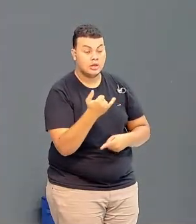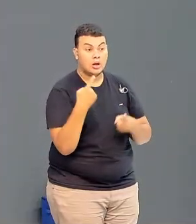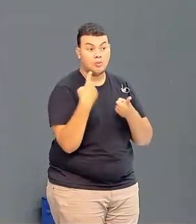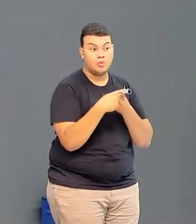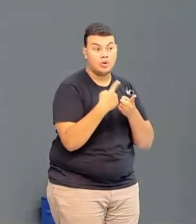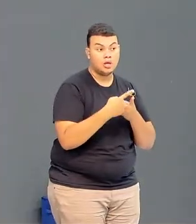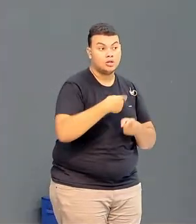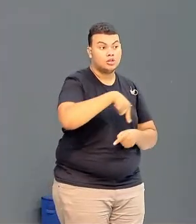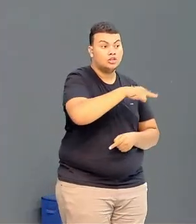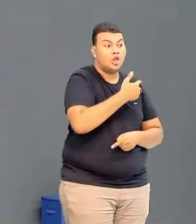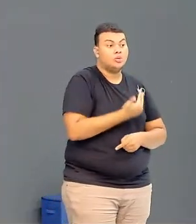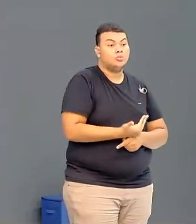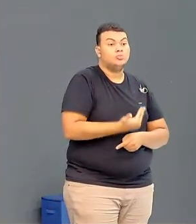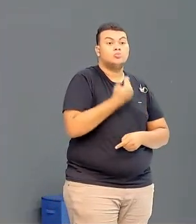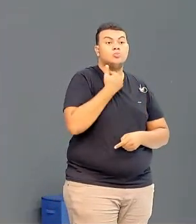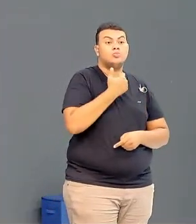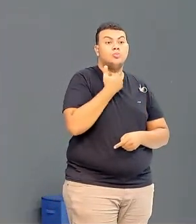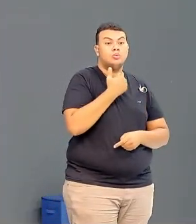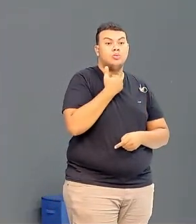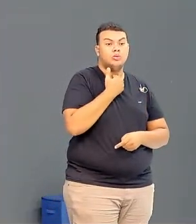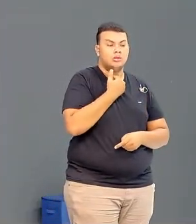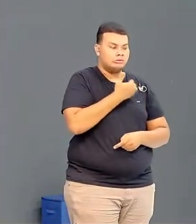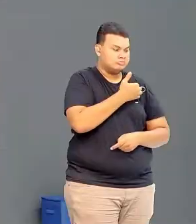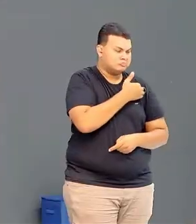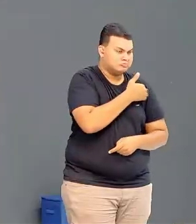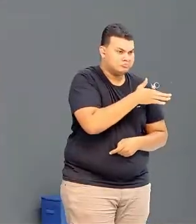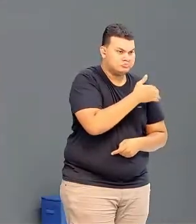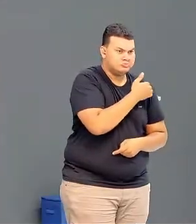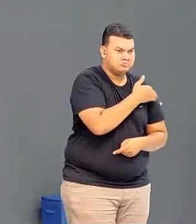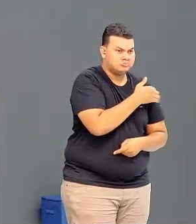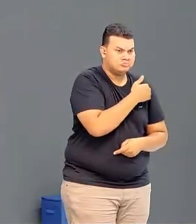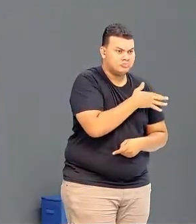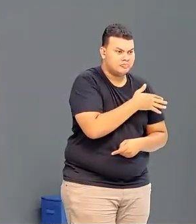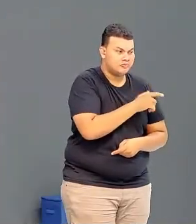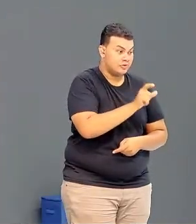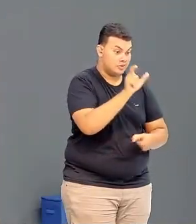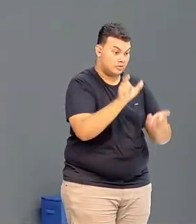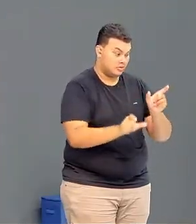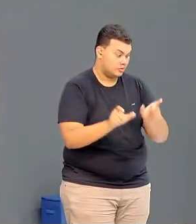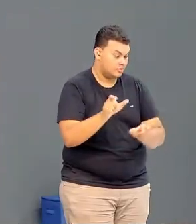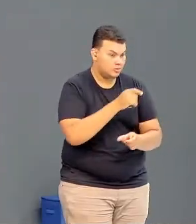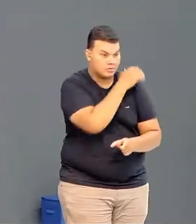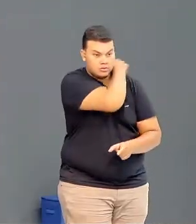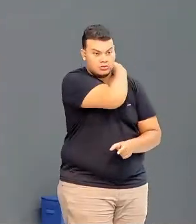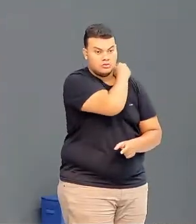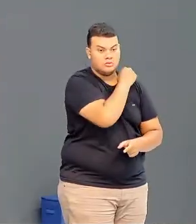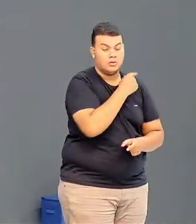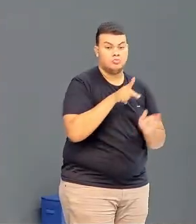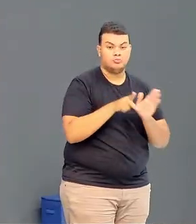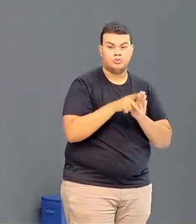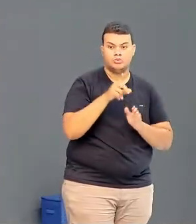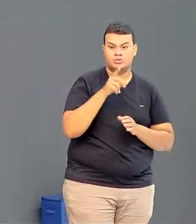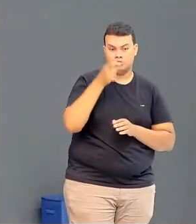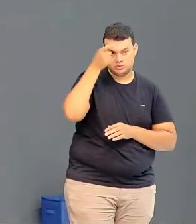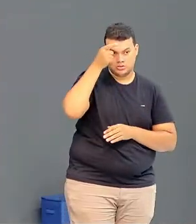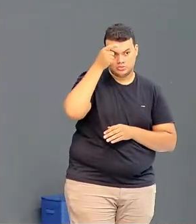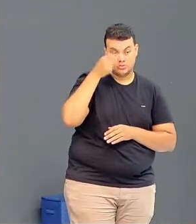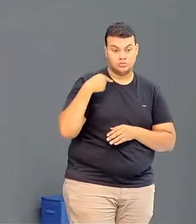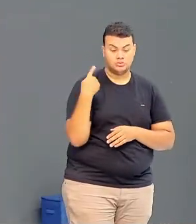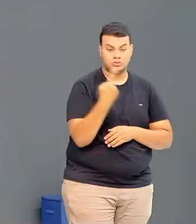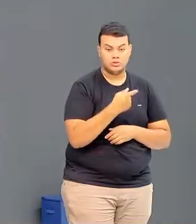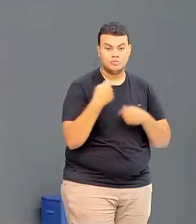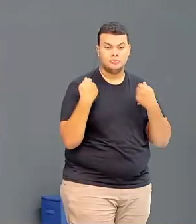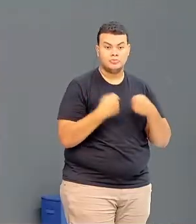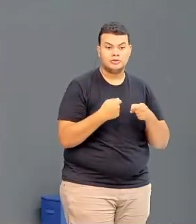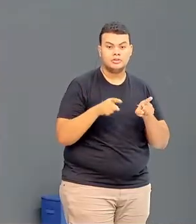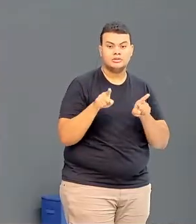não podemos desprezar os ardis do diabo e estarmos